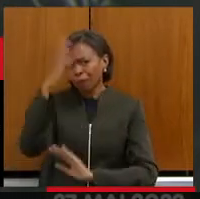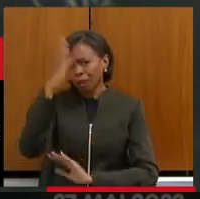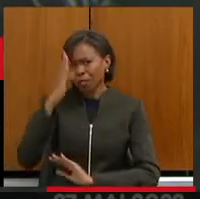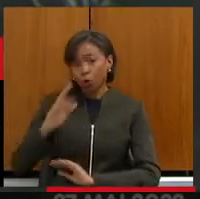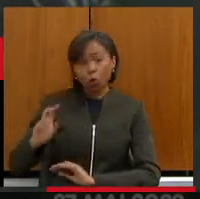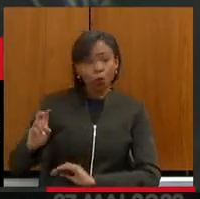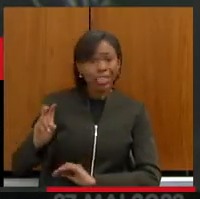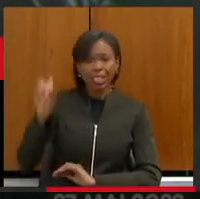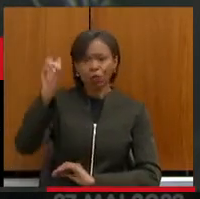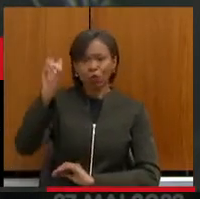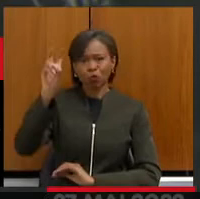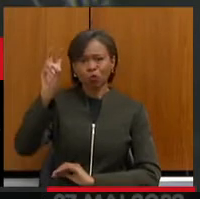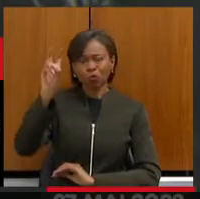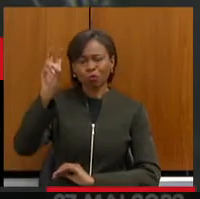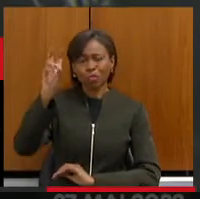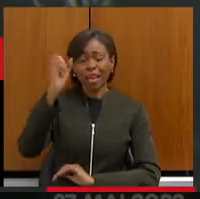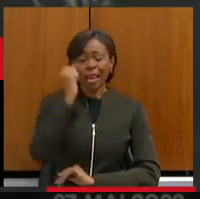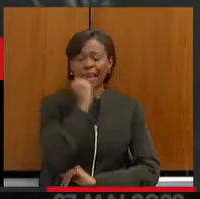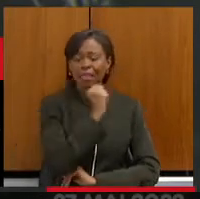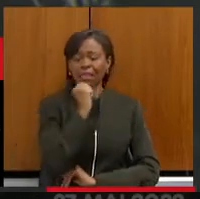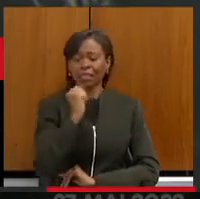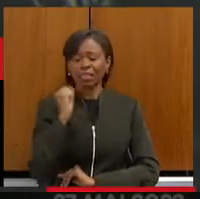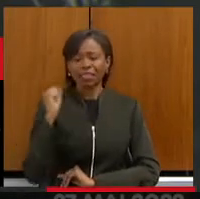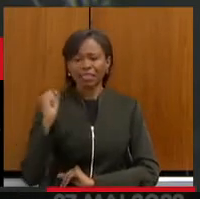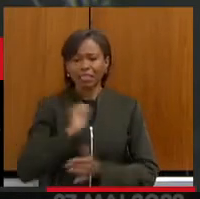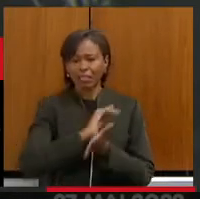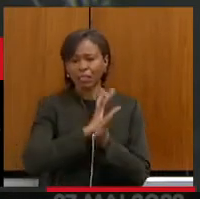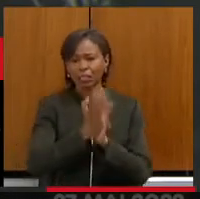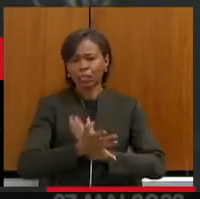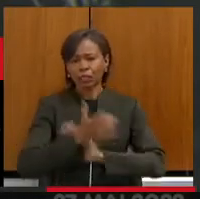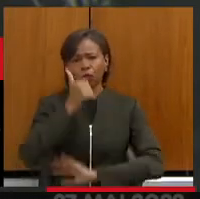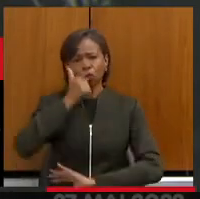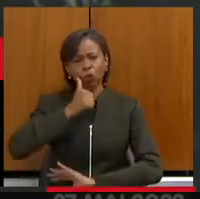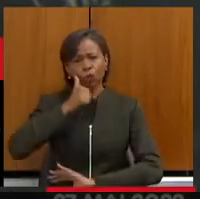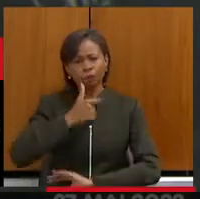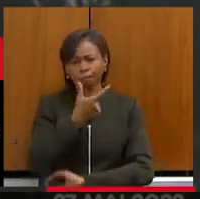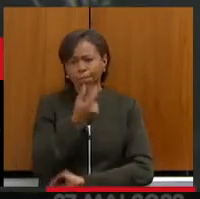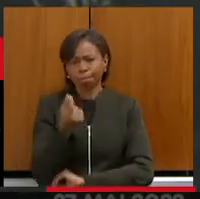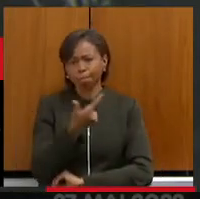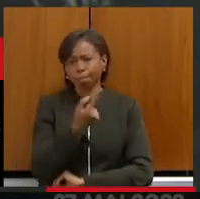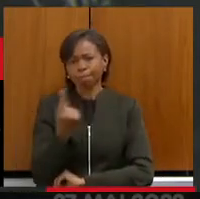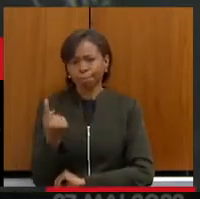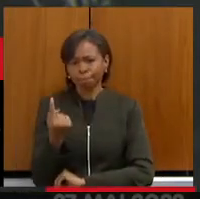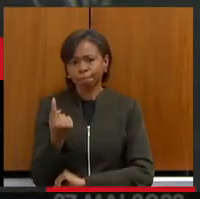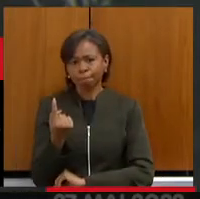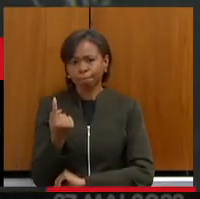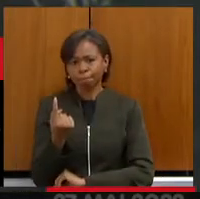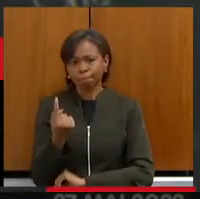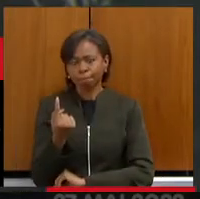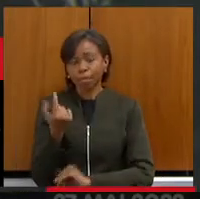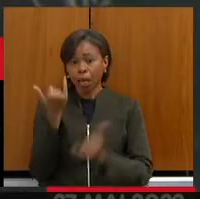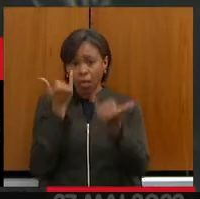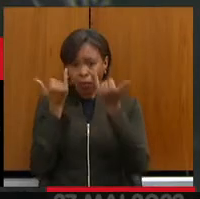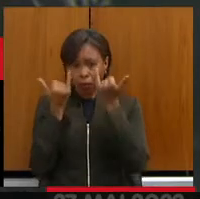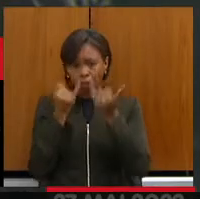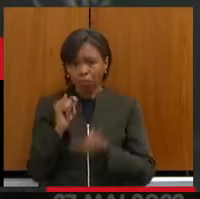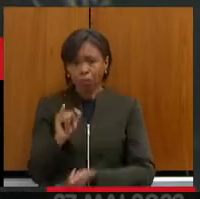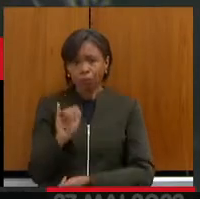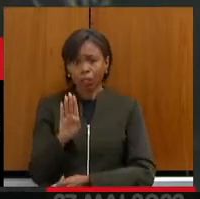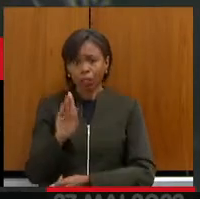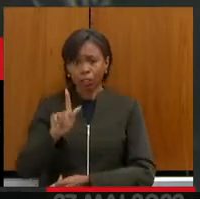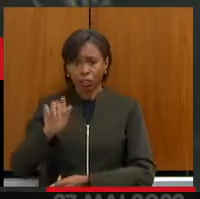assassinatos de mulheres no mundo no ano de 2021 eu fiz acordo com os dados IBGE